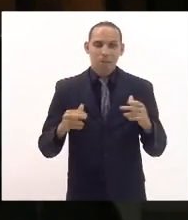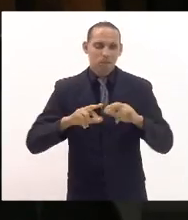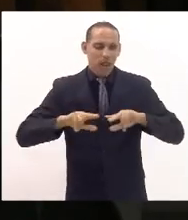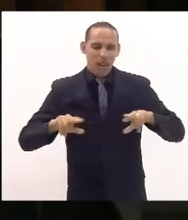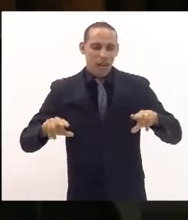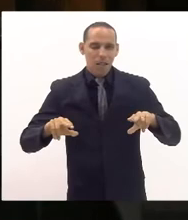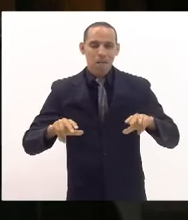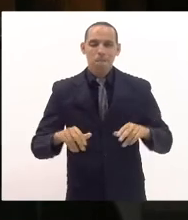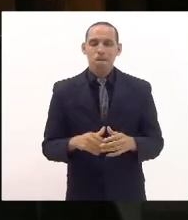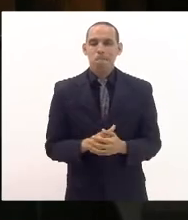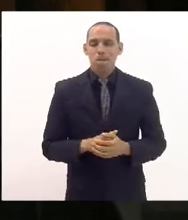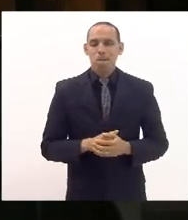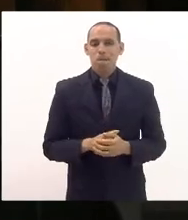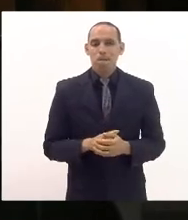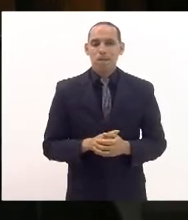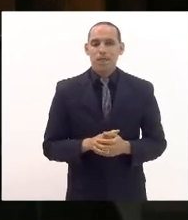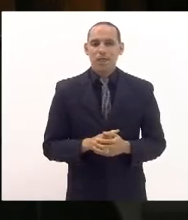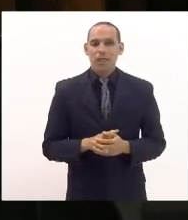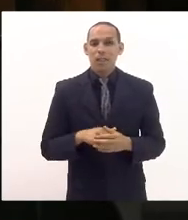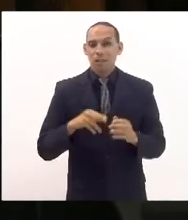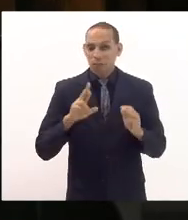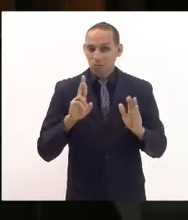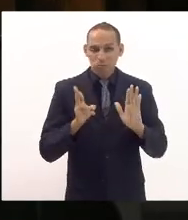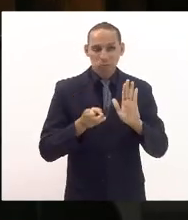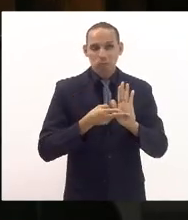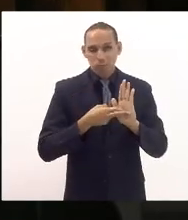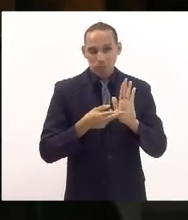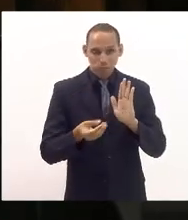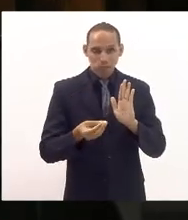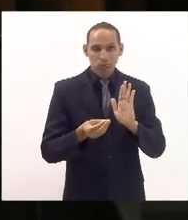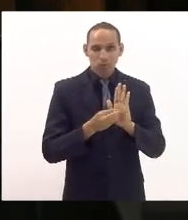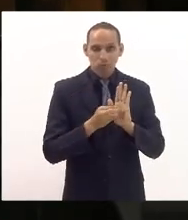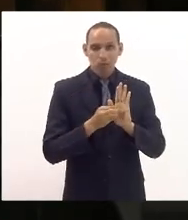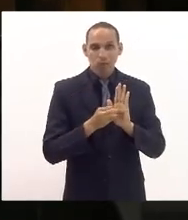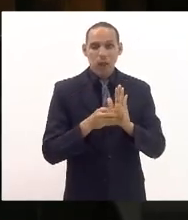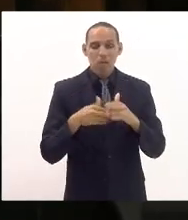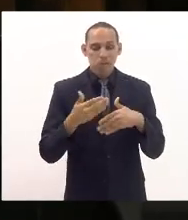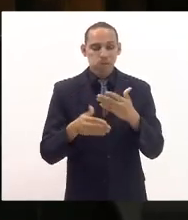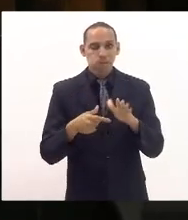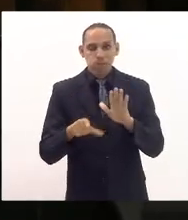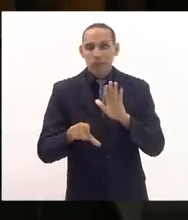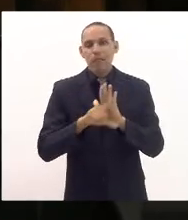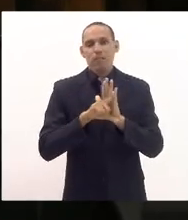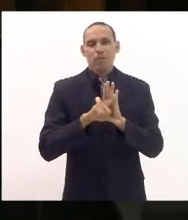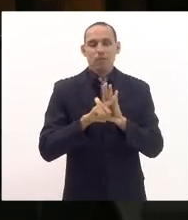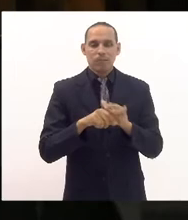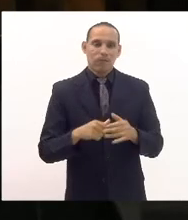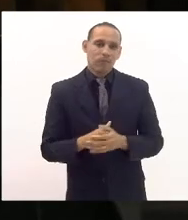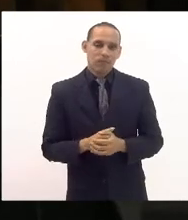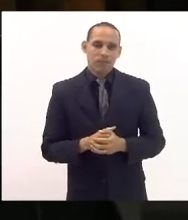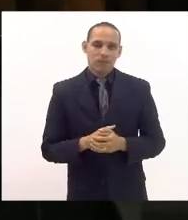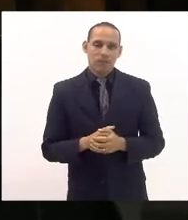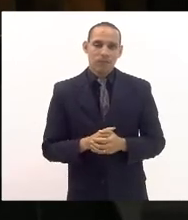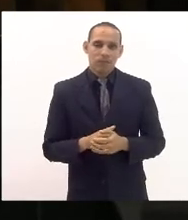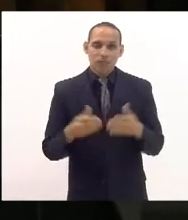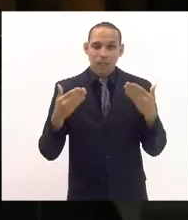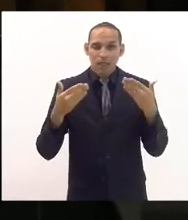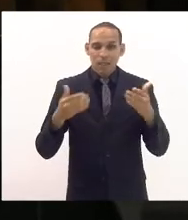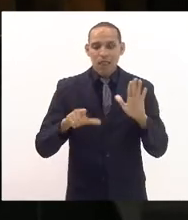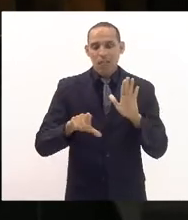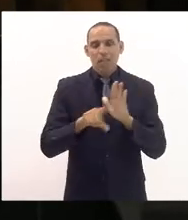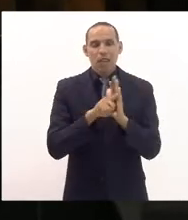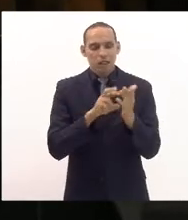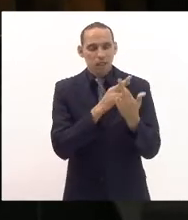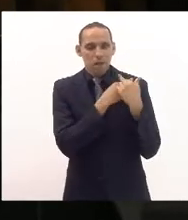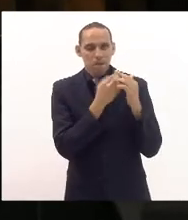é regimentais e processuais e de legalidade perante a lei de